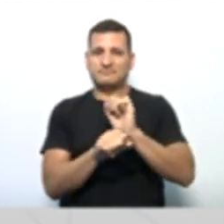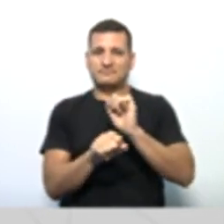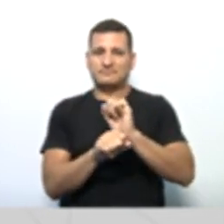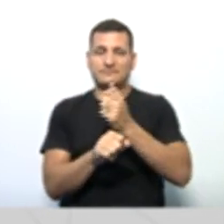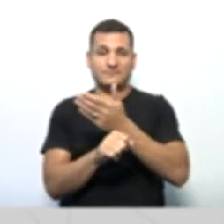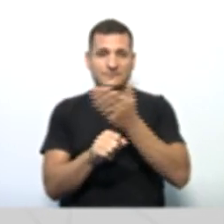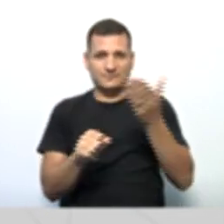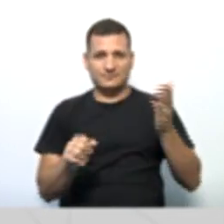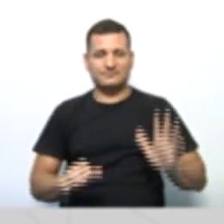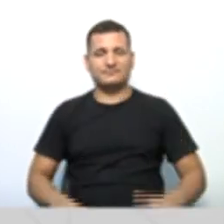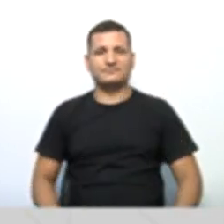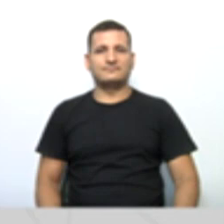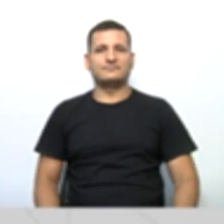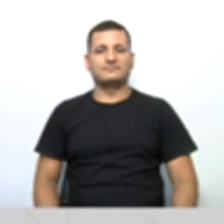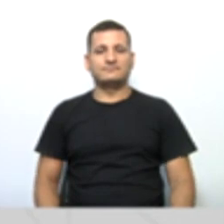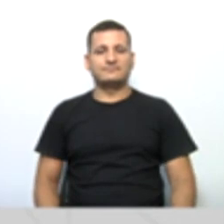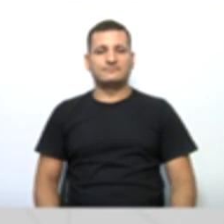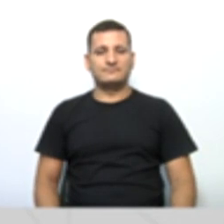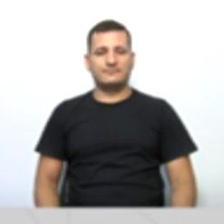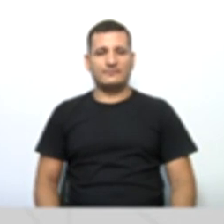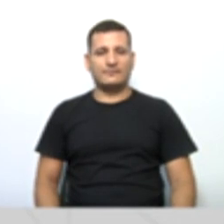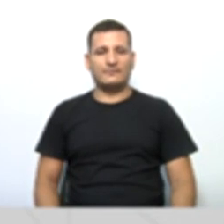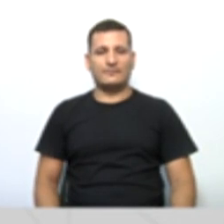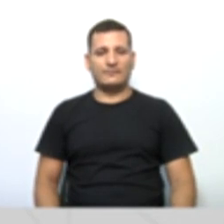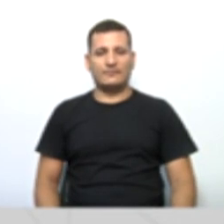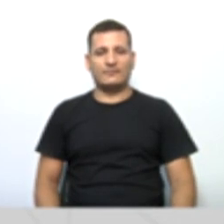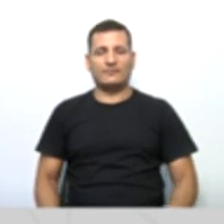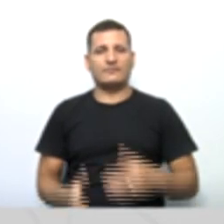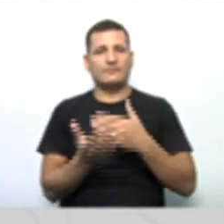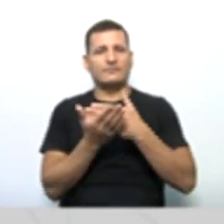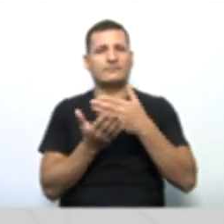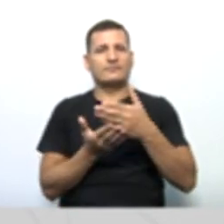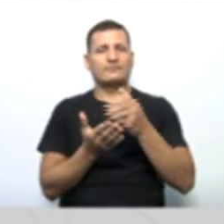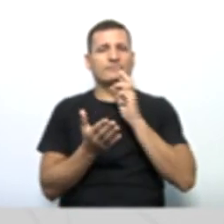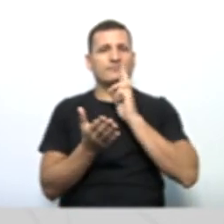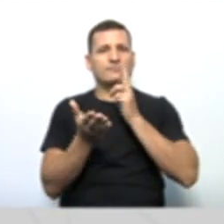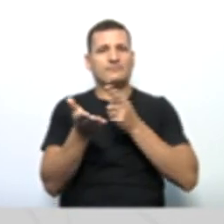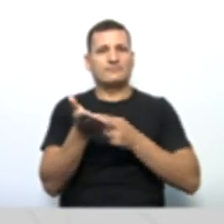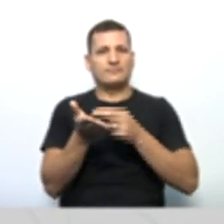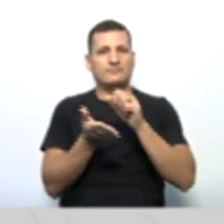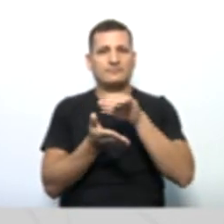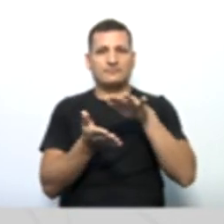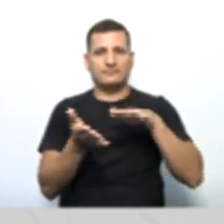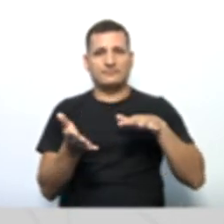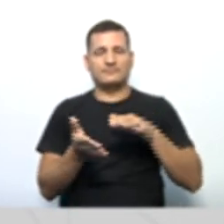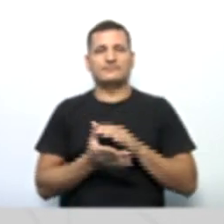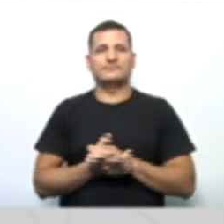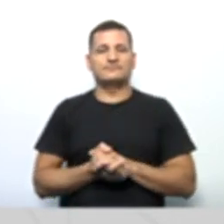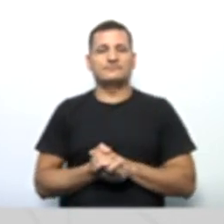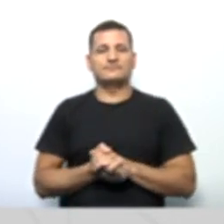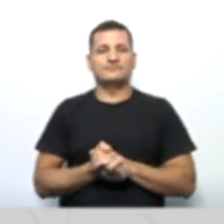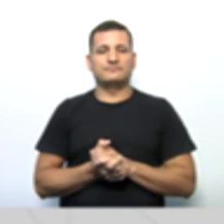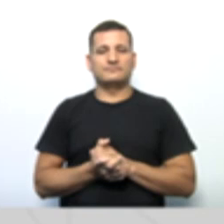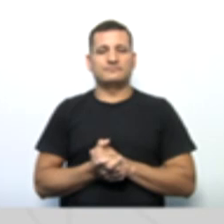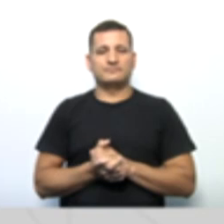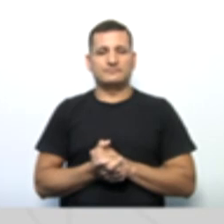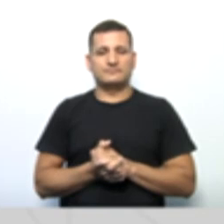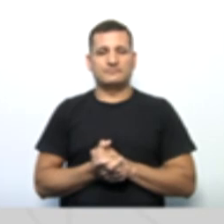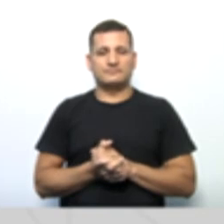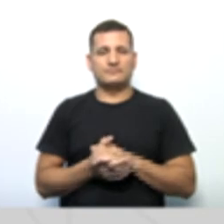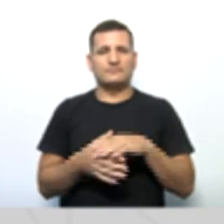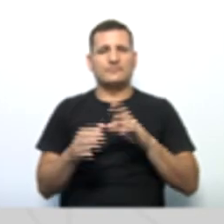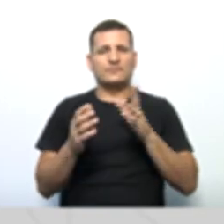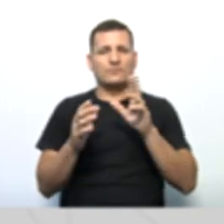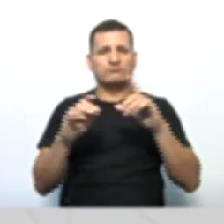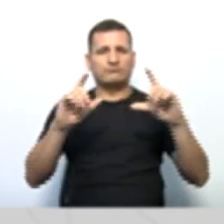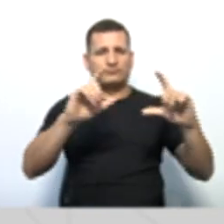de vocês. Então vamos lá iniciar a nossa correção da nossa atividade. Então vamos lá, pessoal. Vamos lendo as sentenças